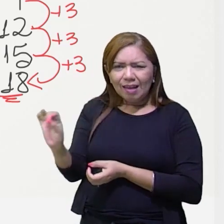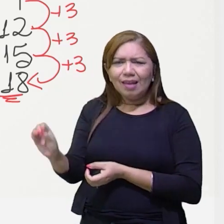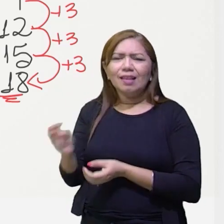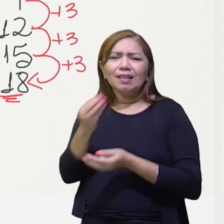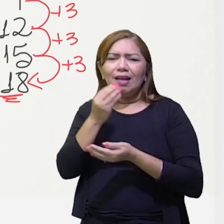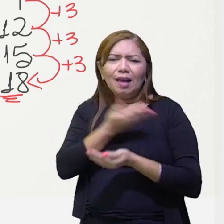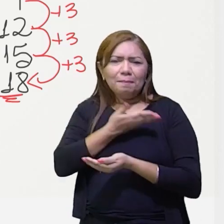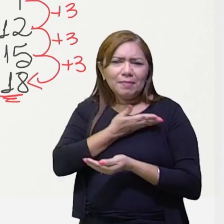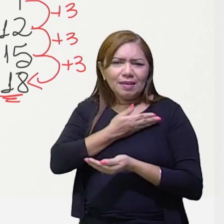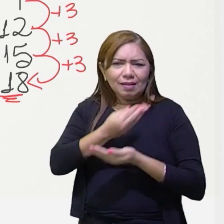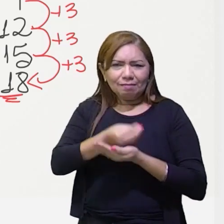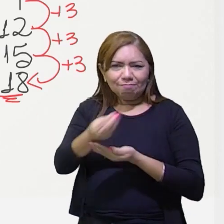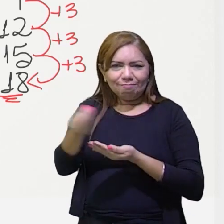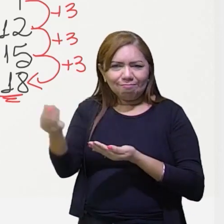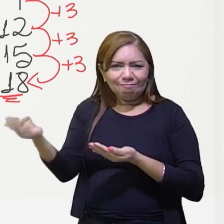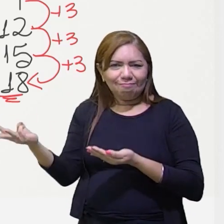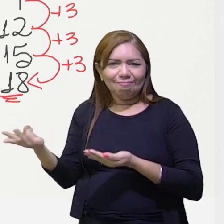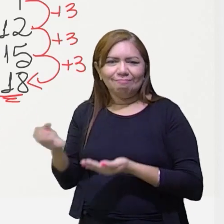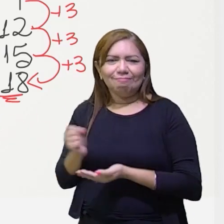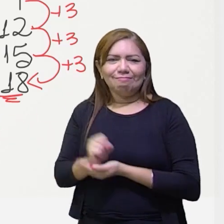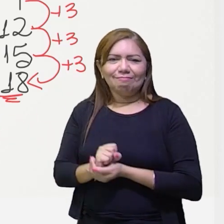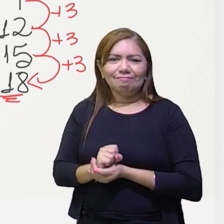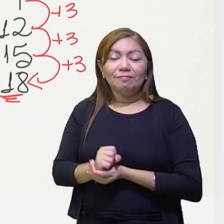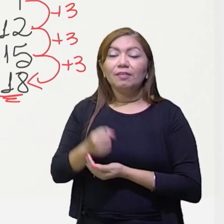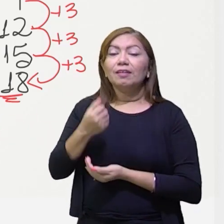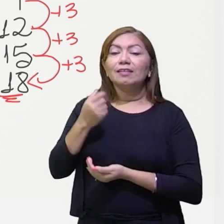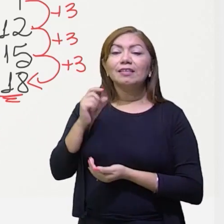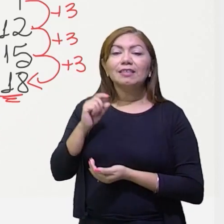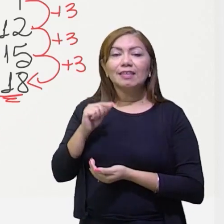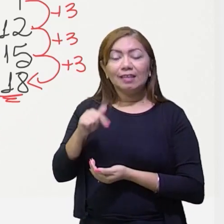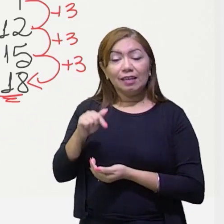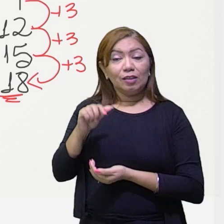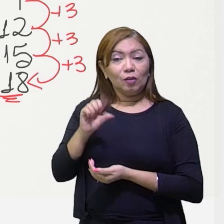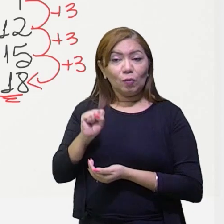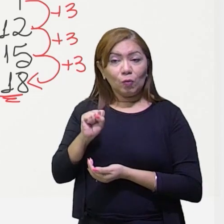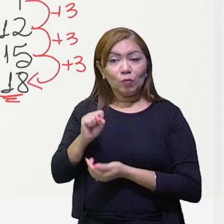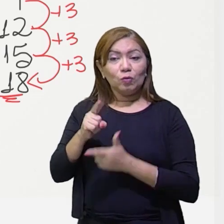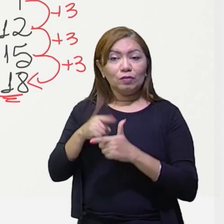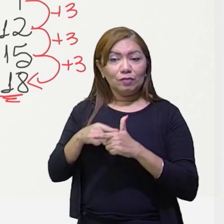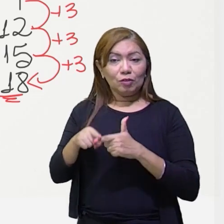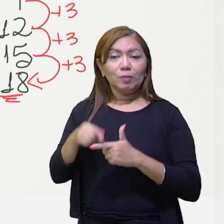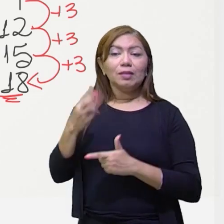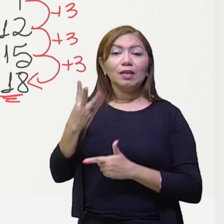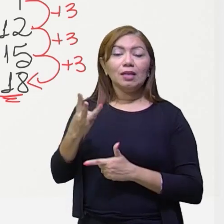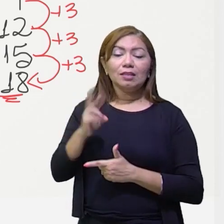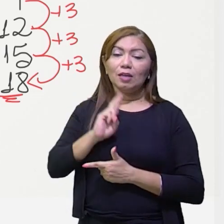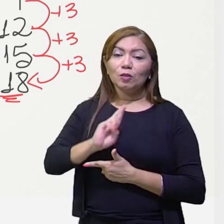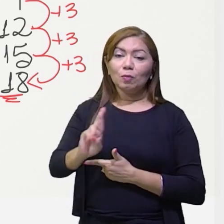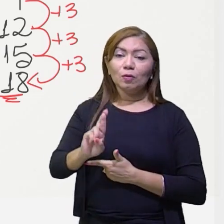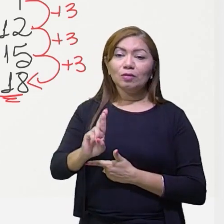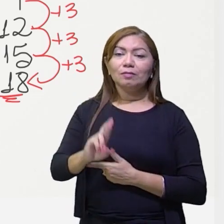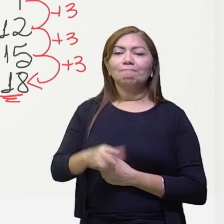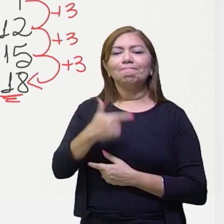Sabrina? Bom, nós já respondemos. Então, olha aí, ó. 78 dividido por 3, qual é o resultado?